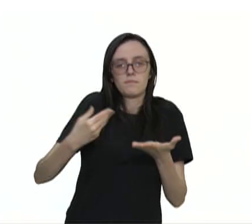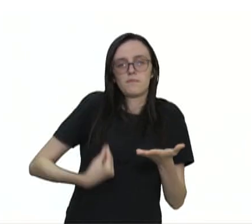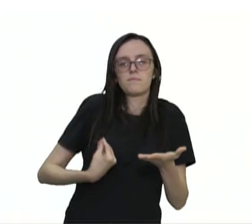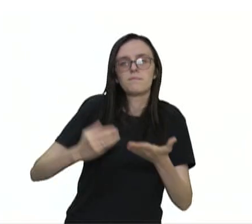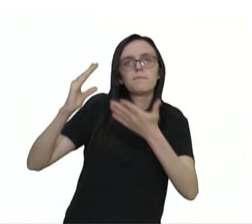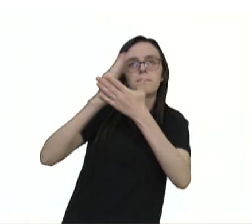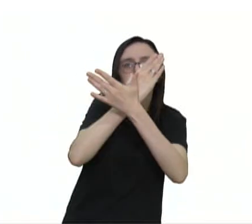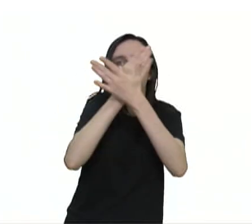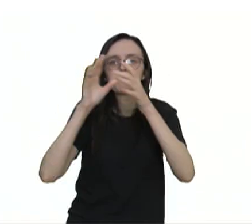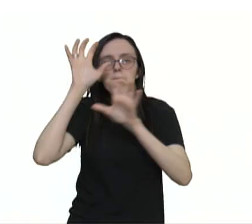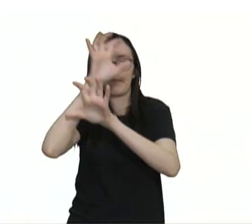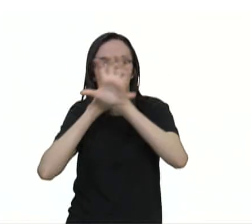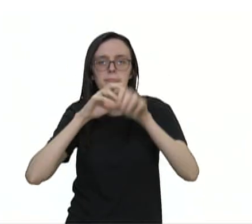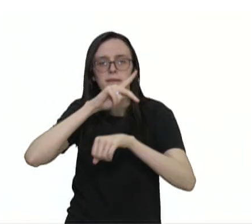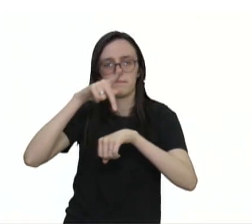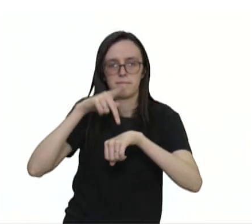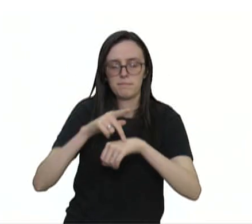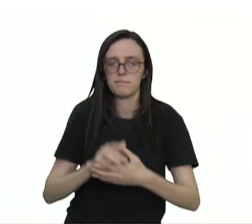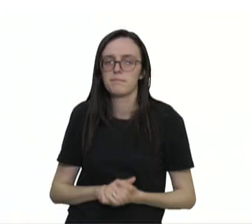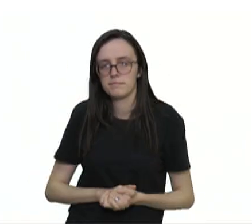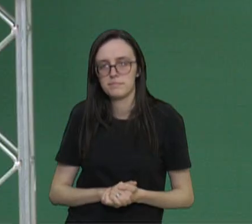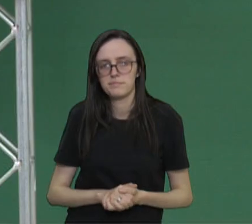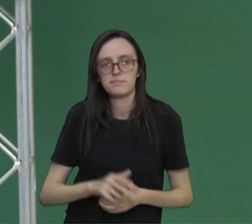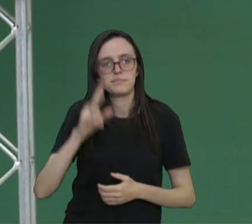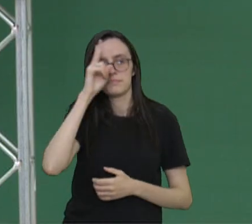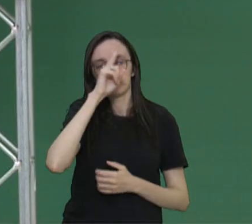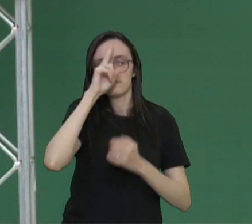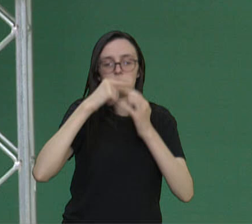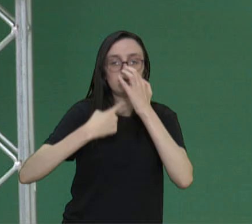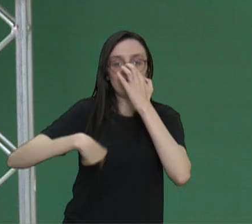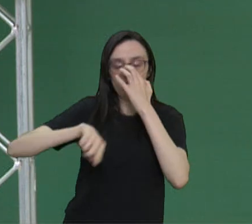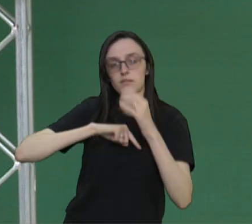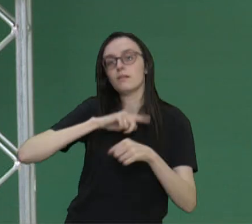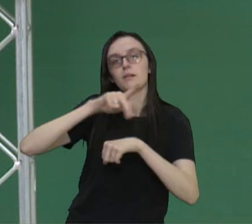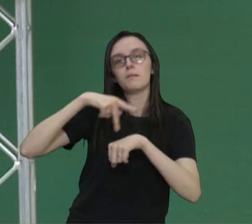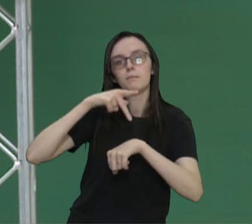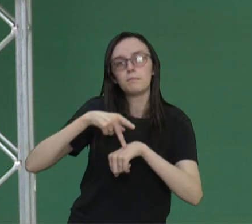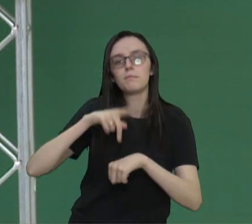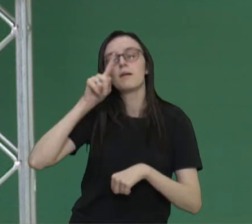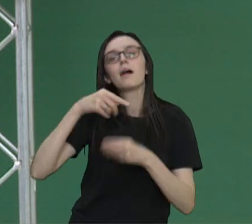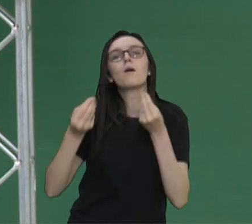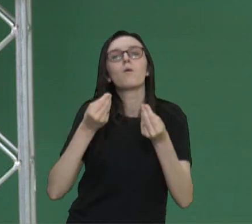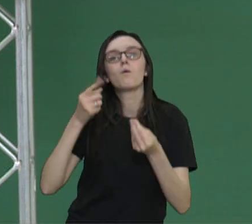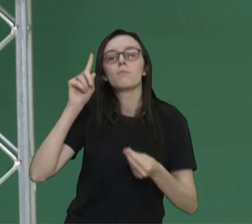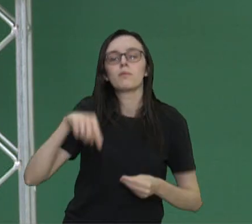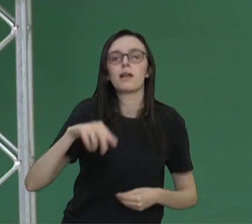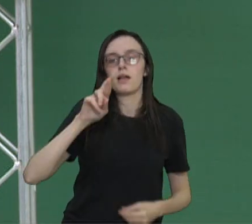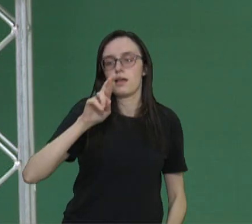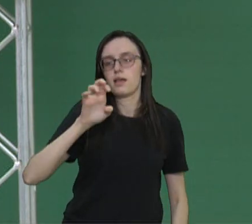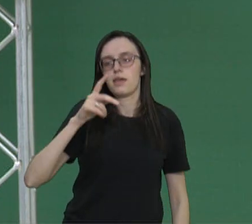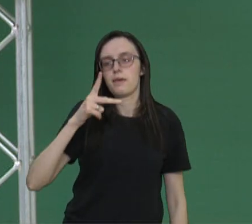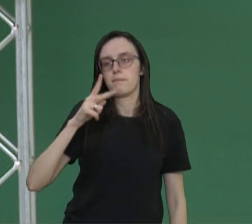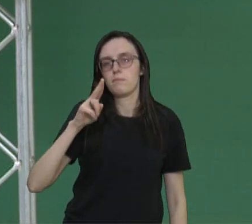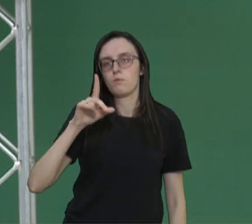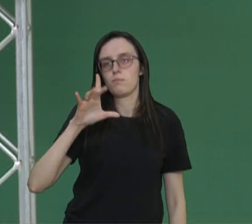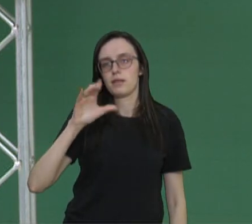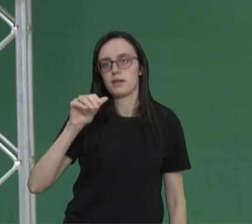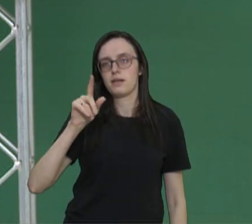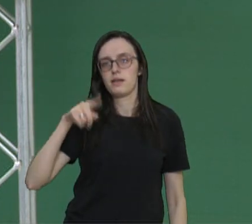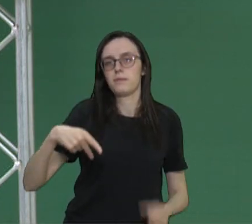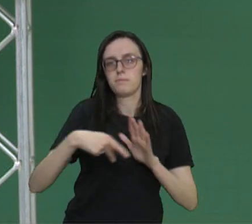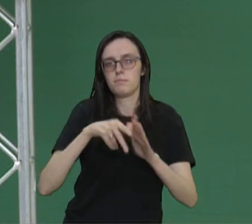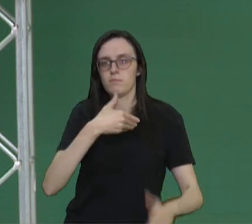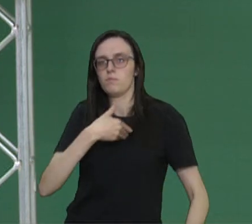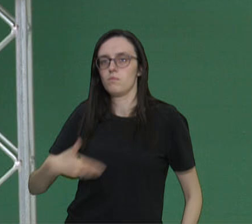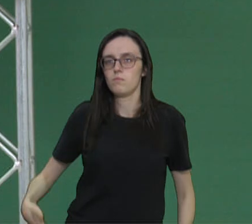atual do nosso país. Então, lembrando, nosso país ele é formado por uma república como forma de governo,